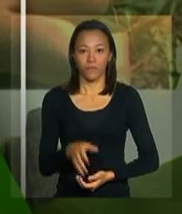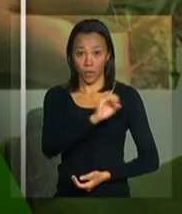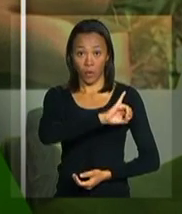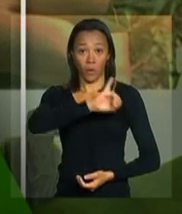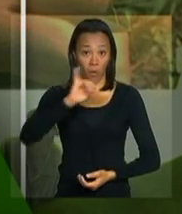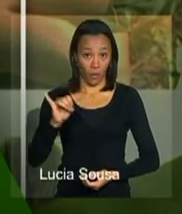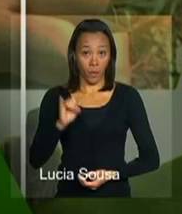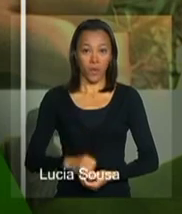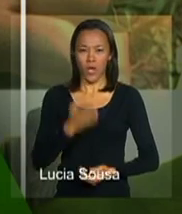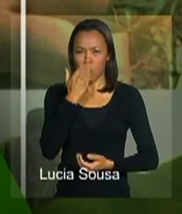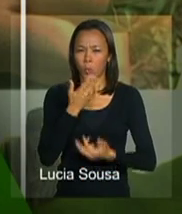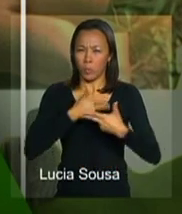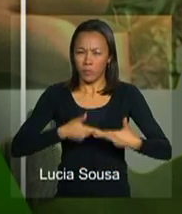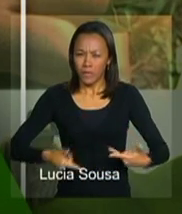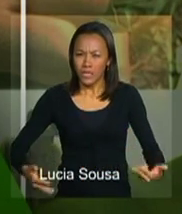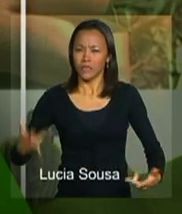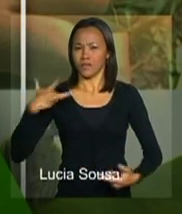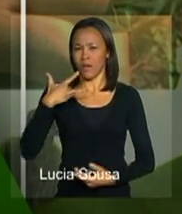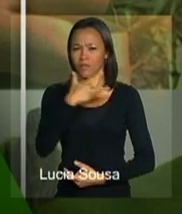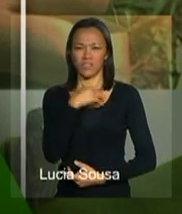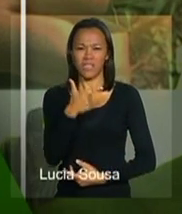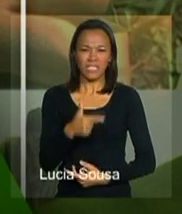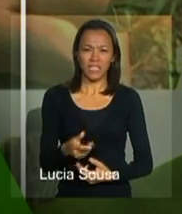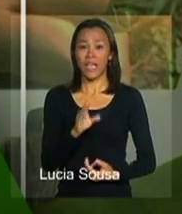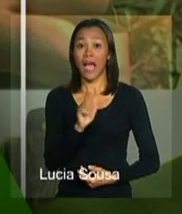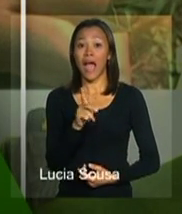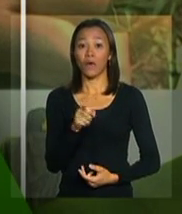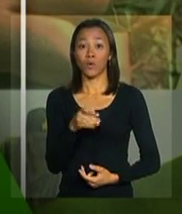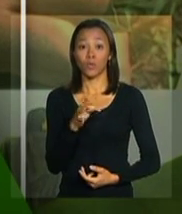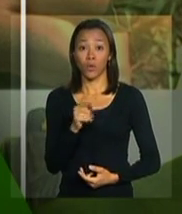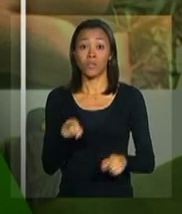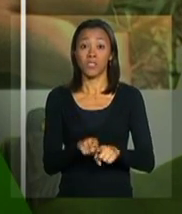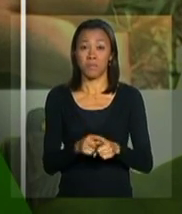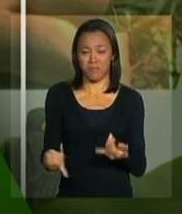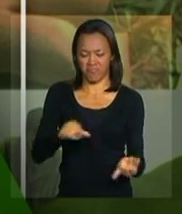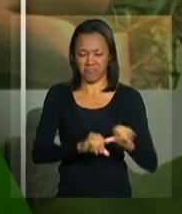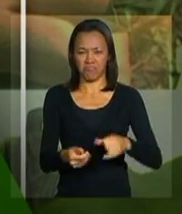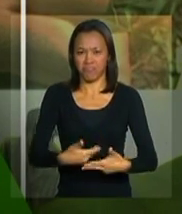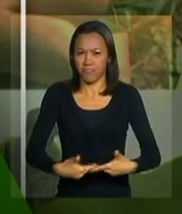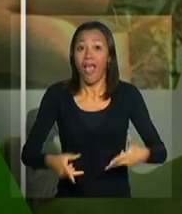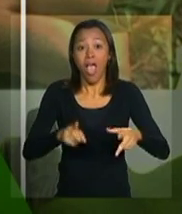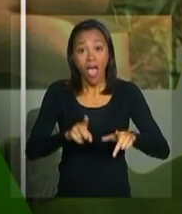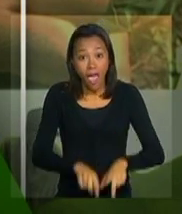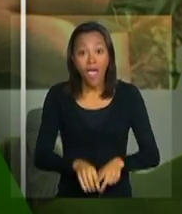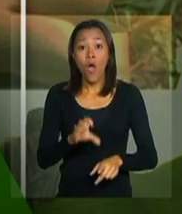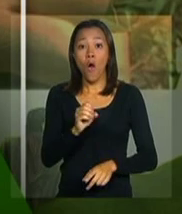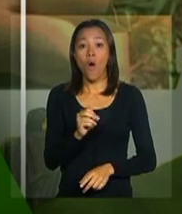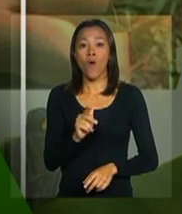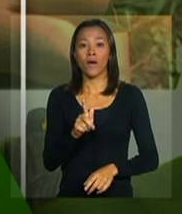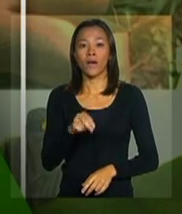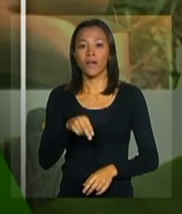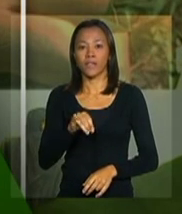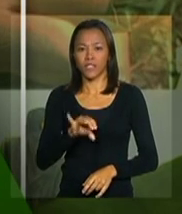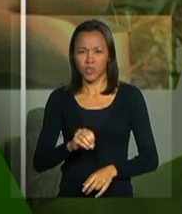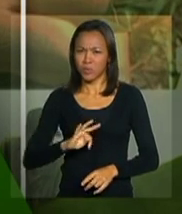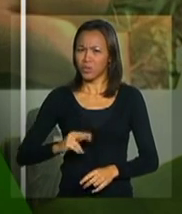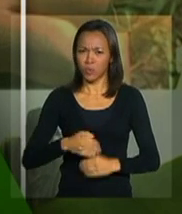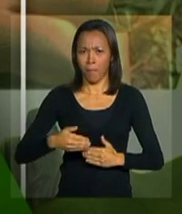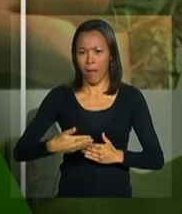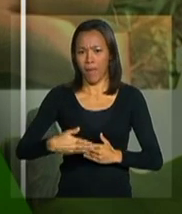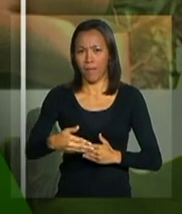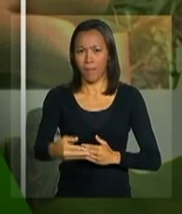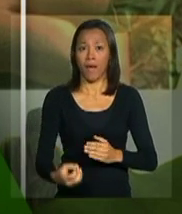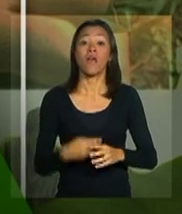Olá! Alimentos mais saudáveis, sem agrotóxicos e produtos químicos. Assim são os orgânicos. Em todo o processo de produção,